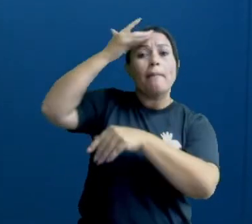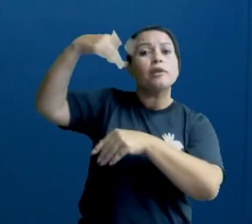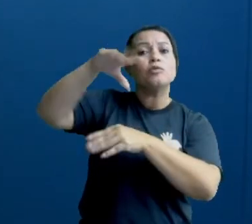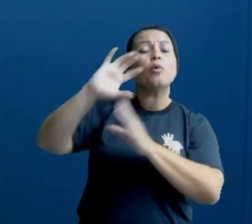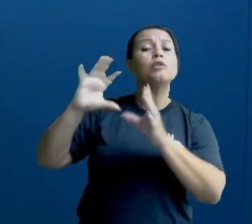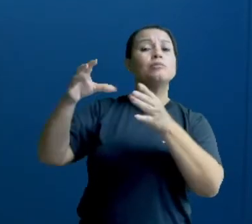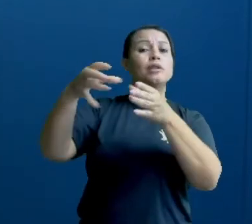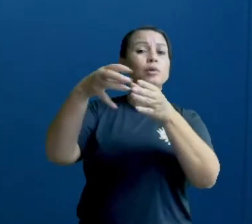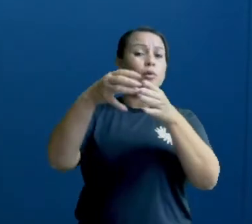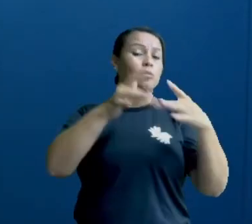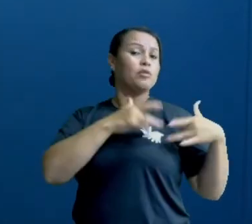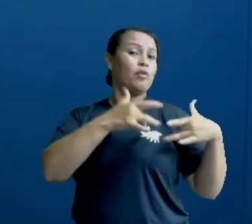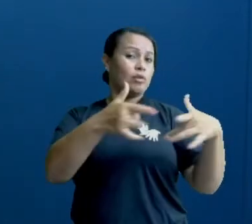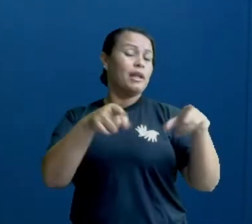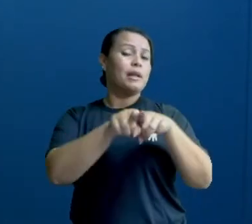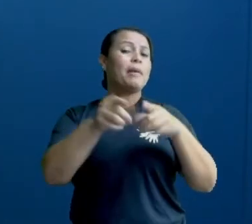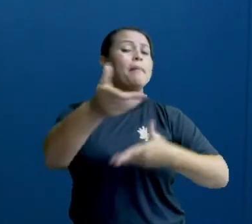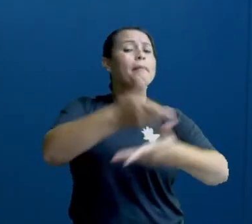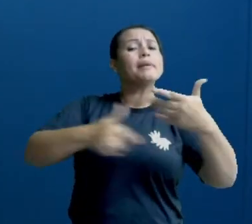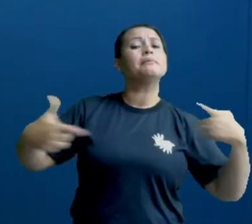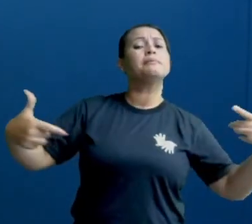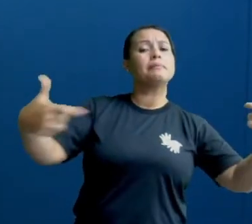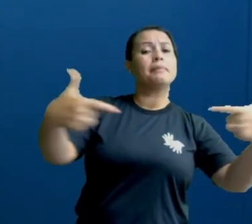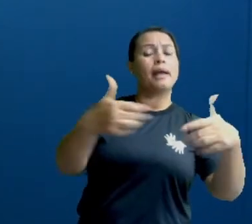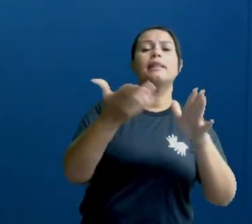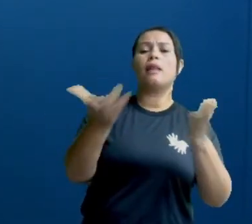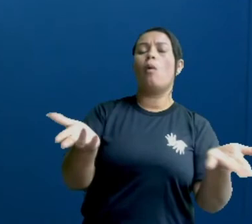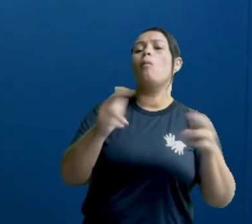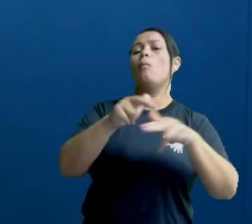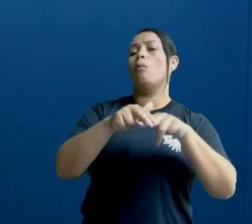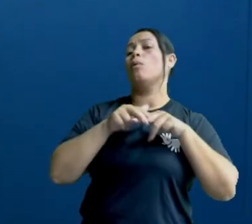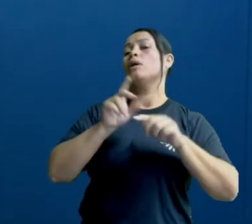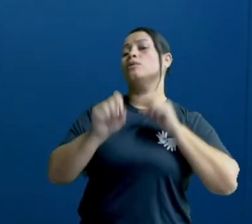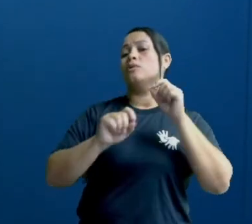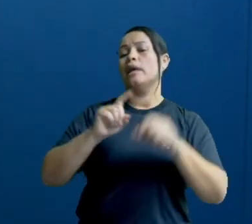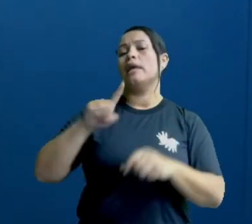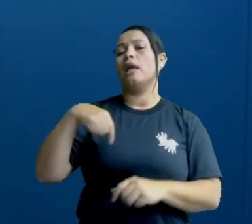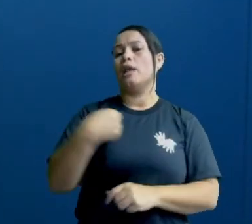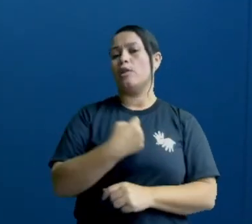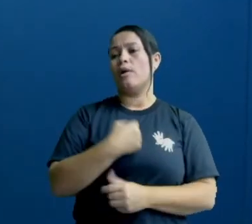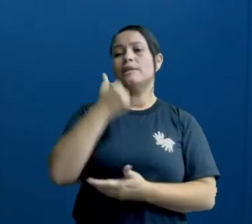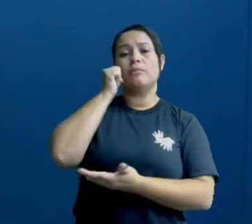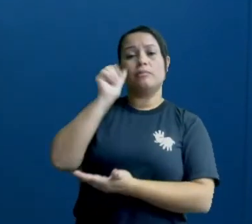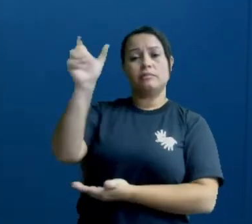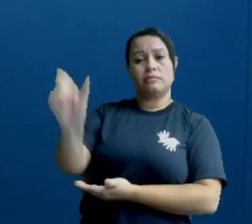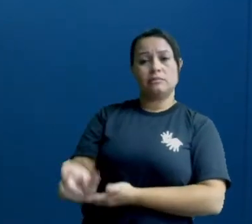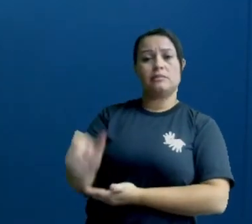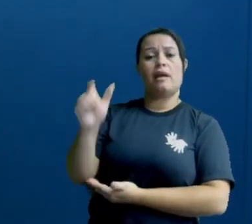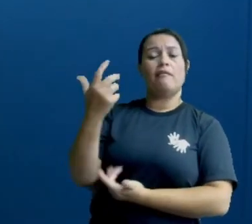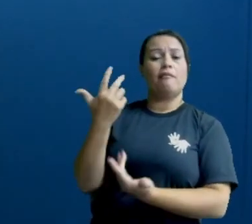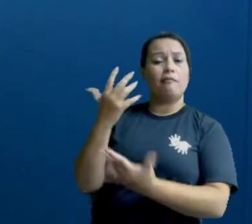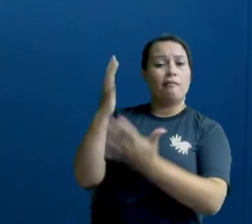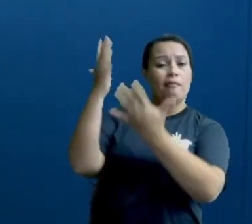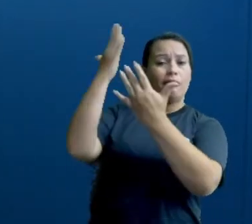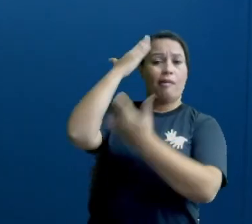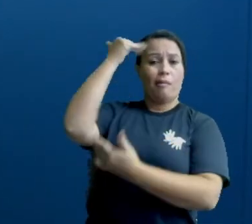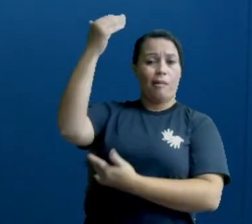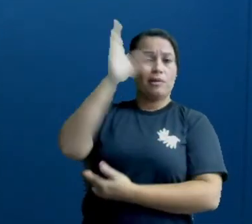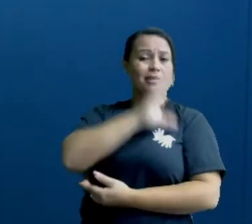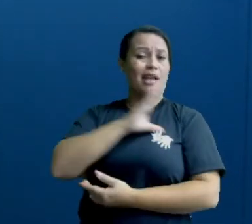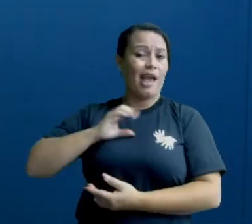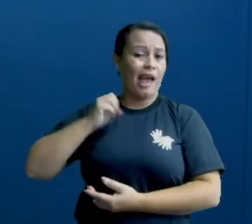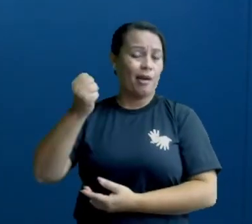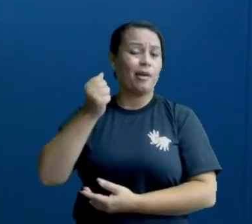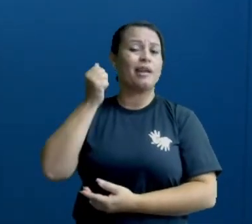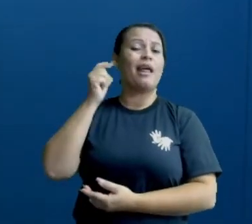participassem dessa guerra, tá certo? Então, é por isso que nossa heroína tem aí na nossa cidade